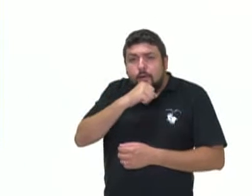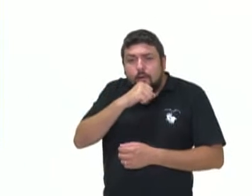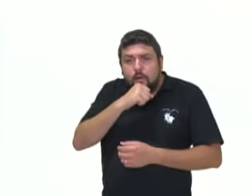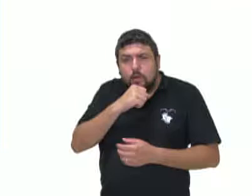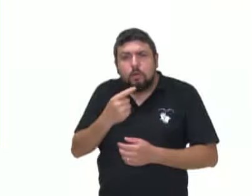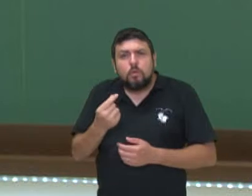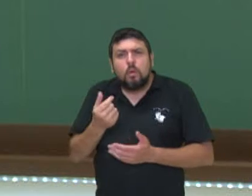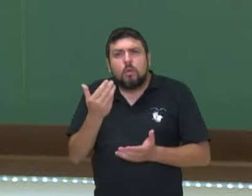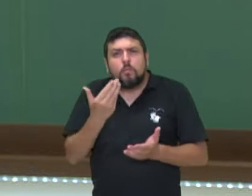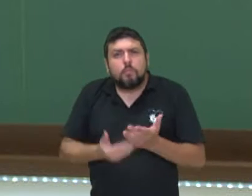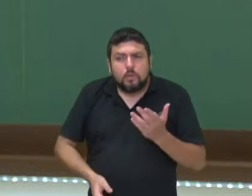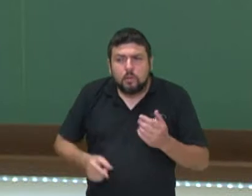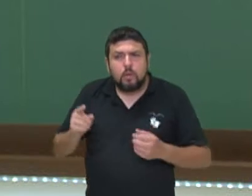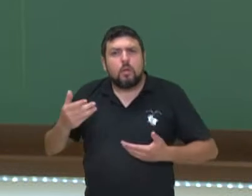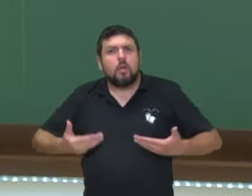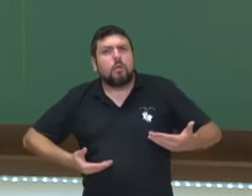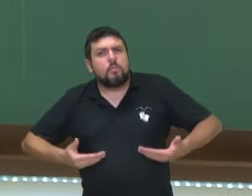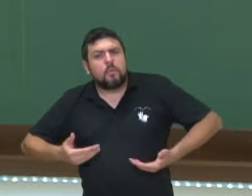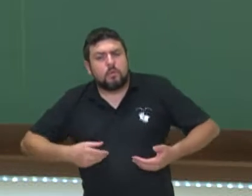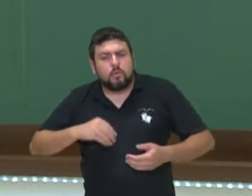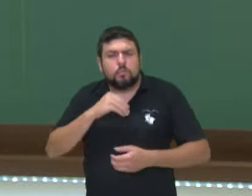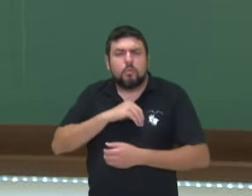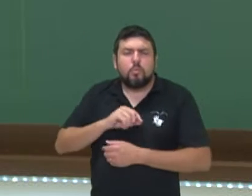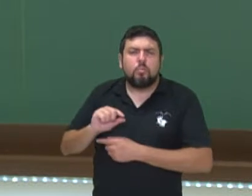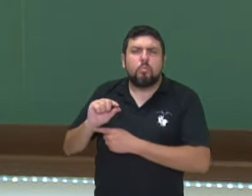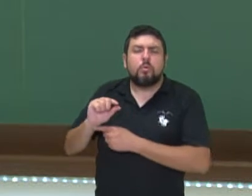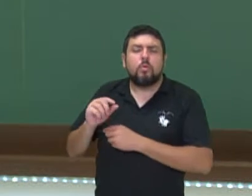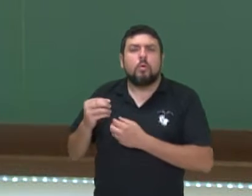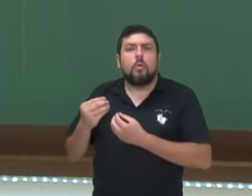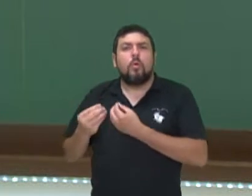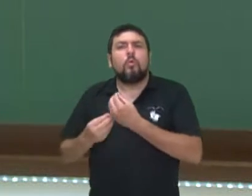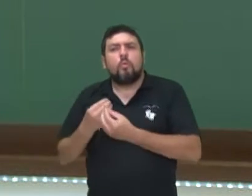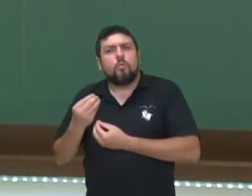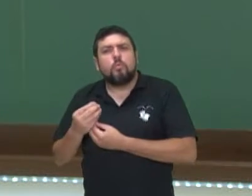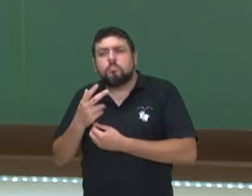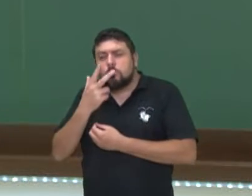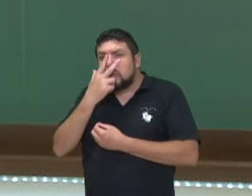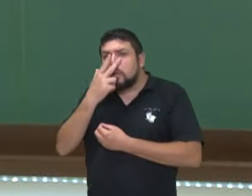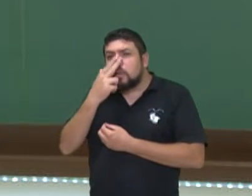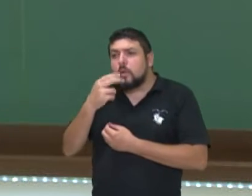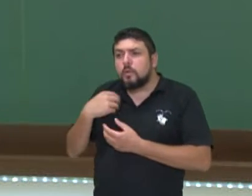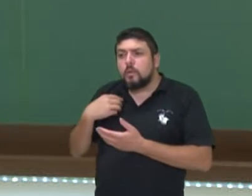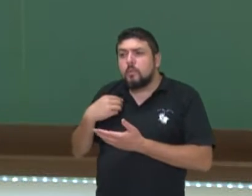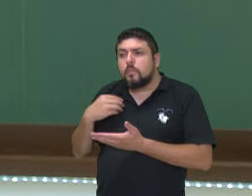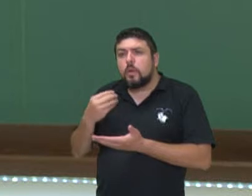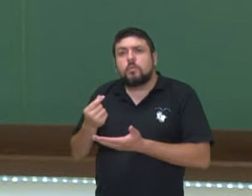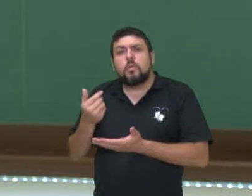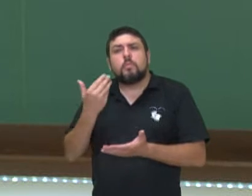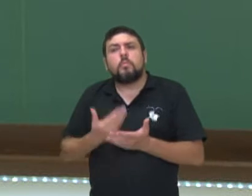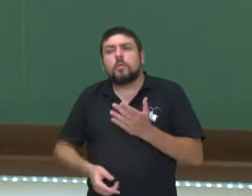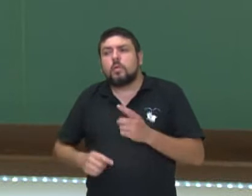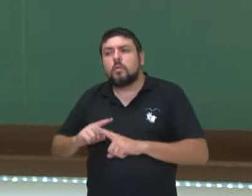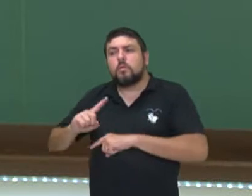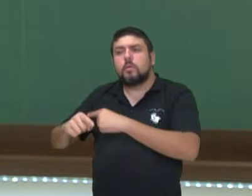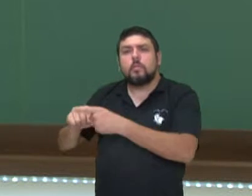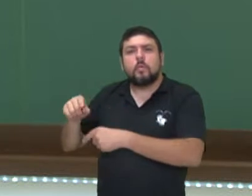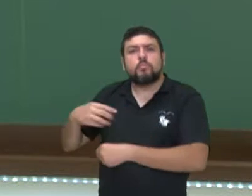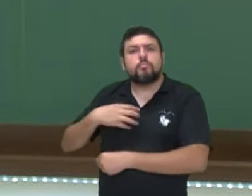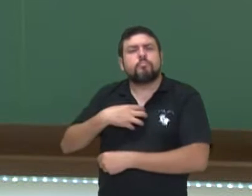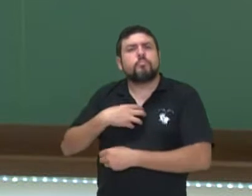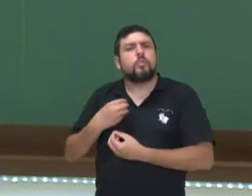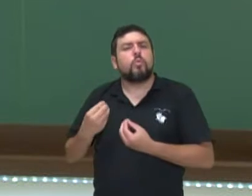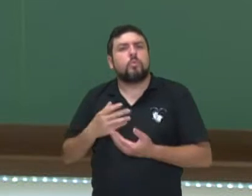de faxina, já não ganha muito bem e precisa ajudar a filha a pagar até o aluguel de casa, caso o